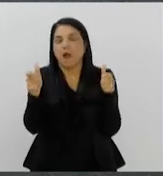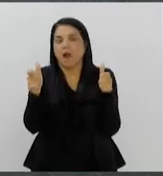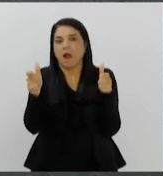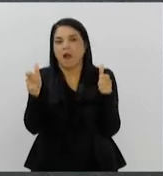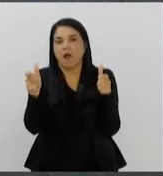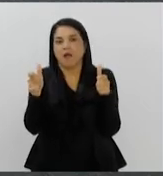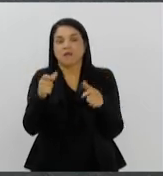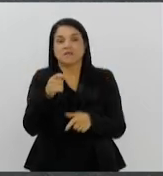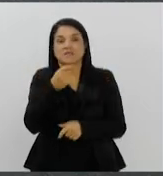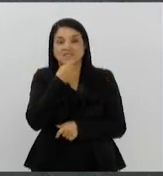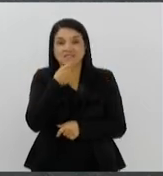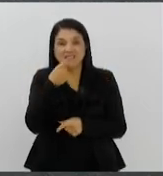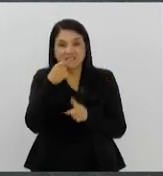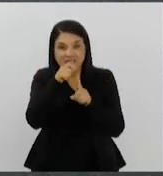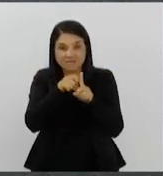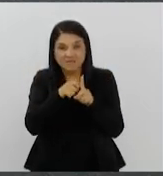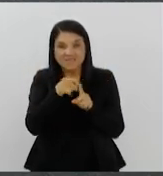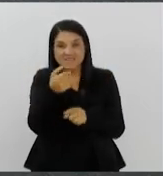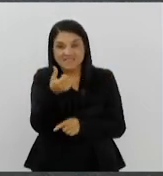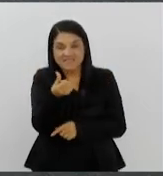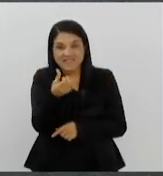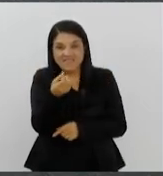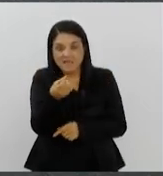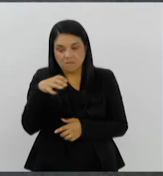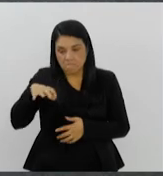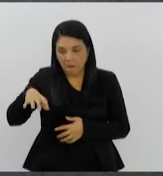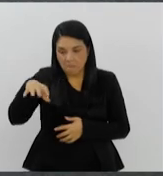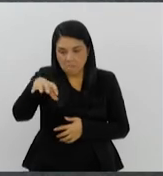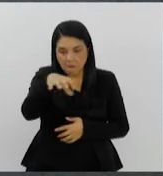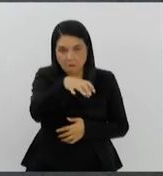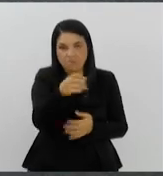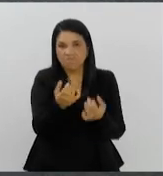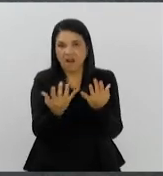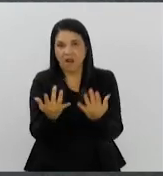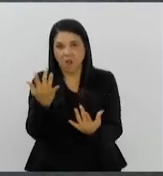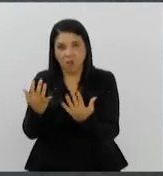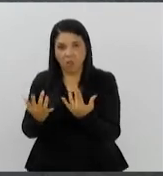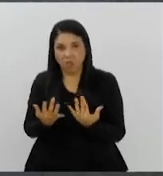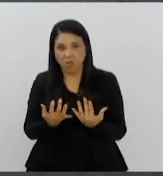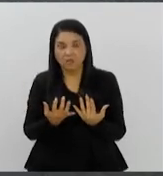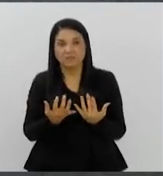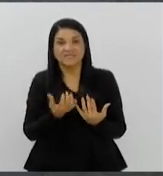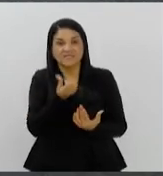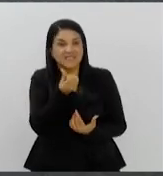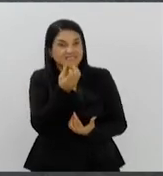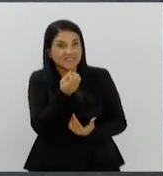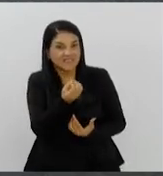setembro foram 60 focos de queimada, né? Desde